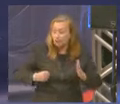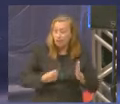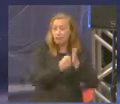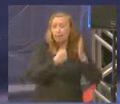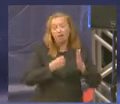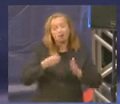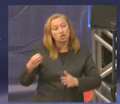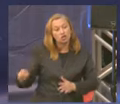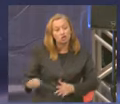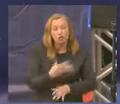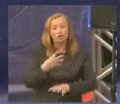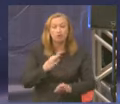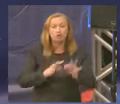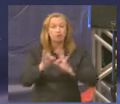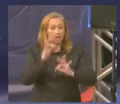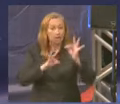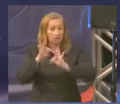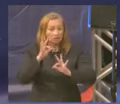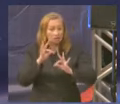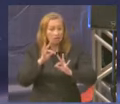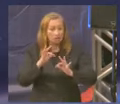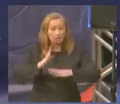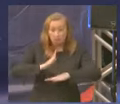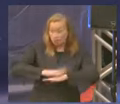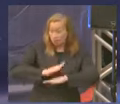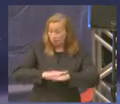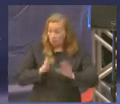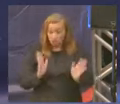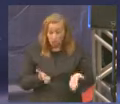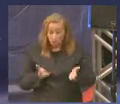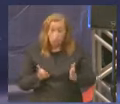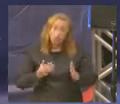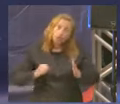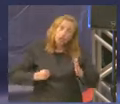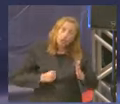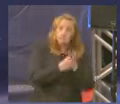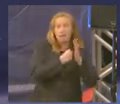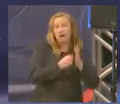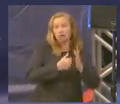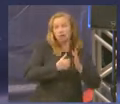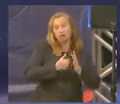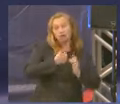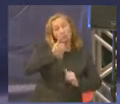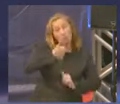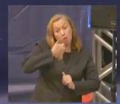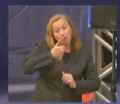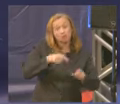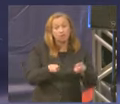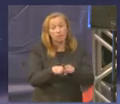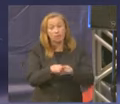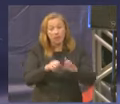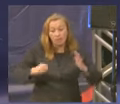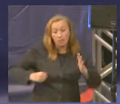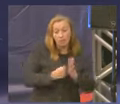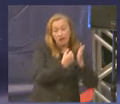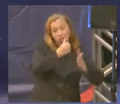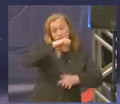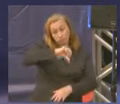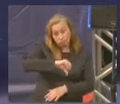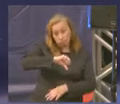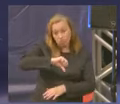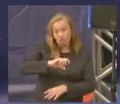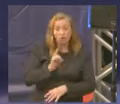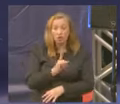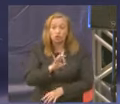novas tecnologias nesse tempo. Impactos positivos e impactos negativos. Não só